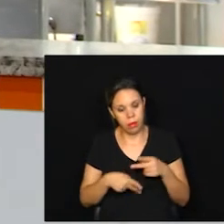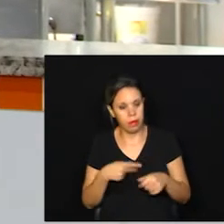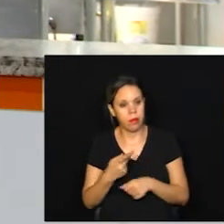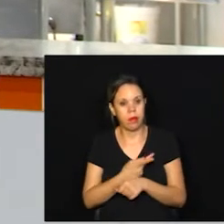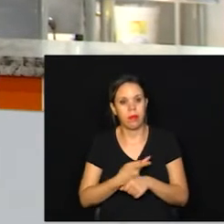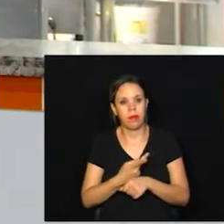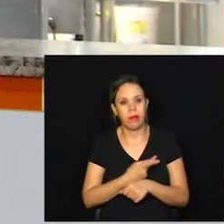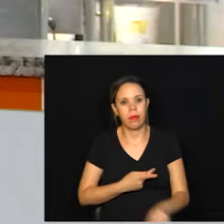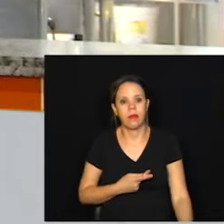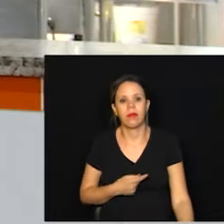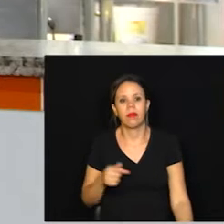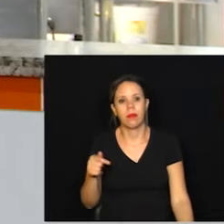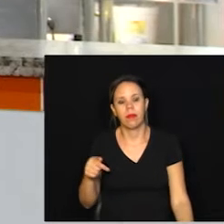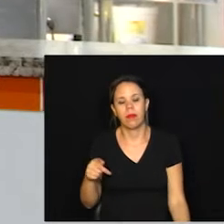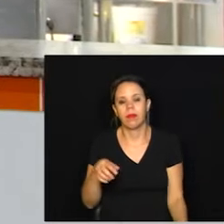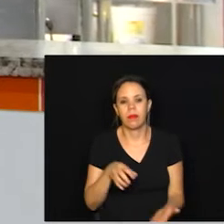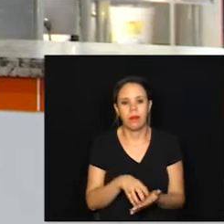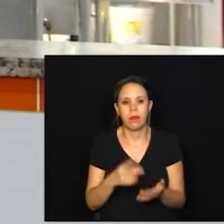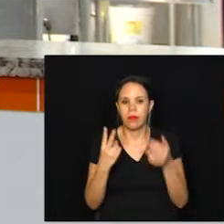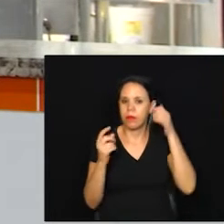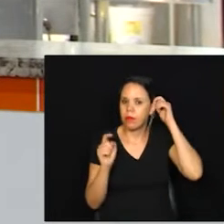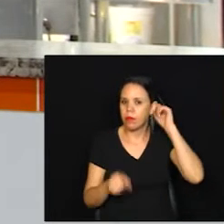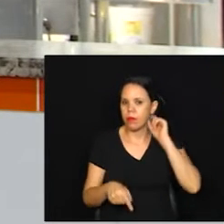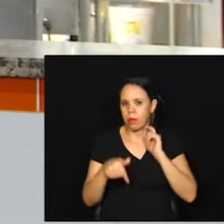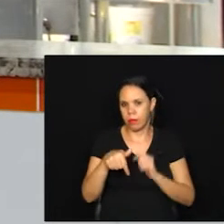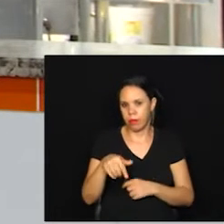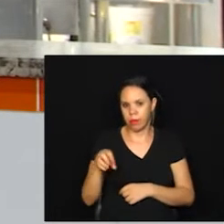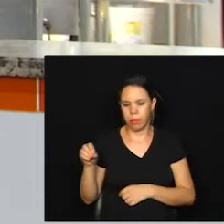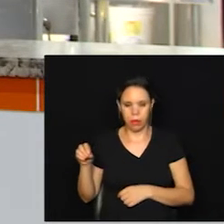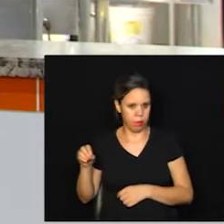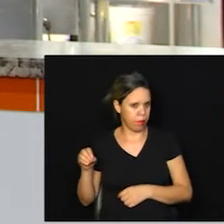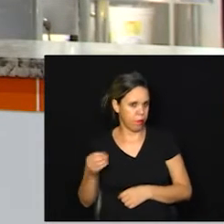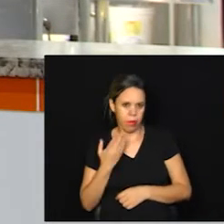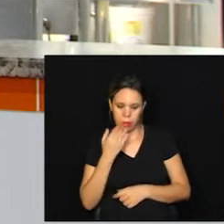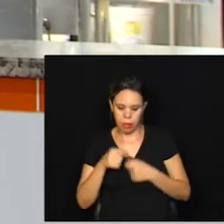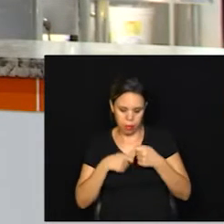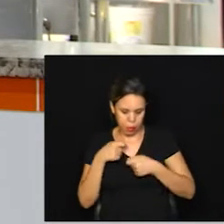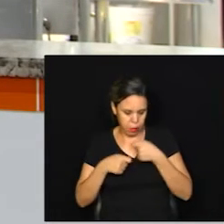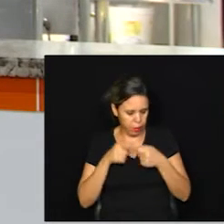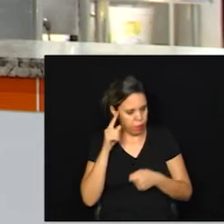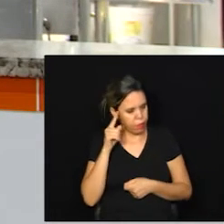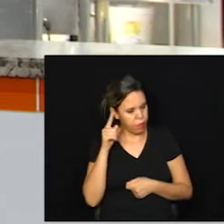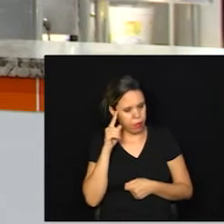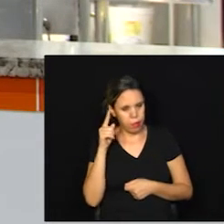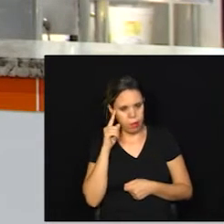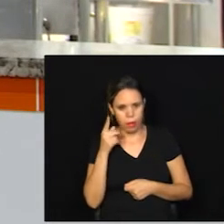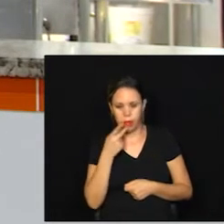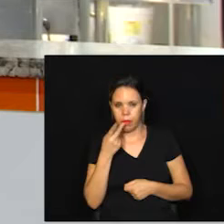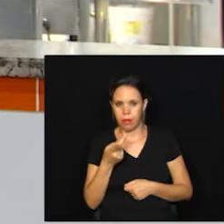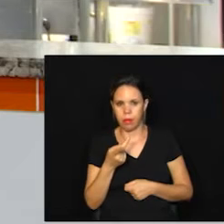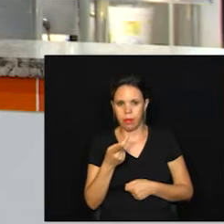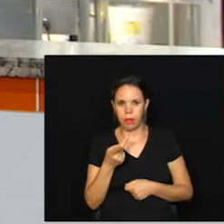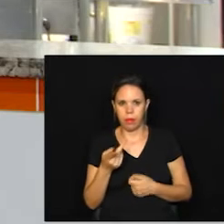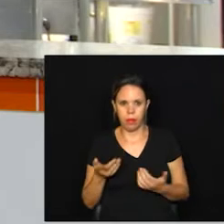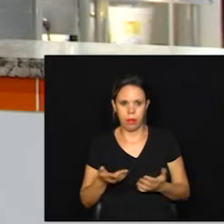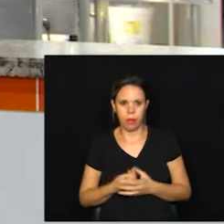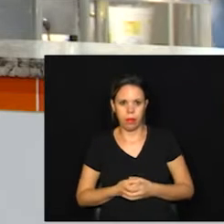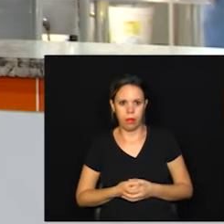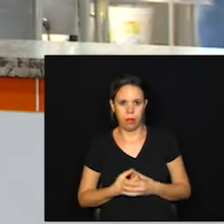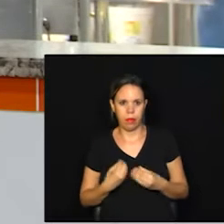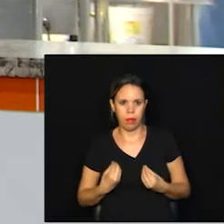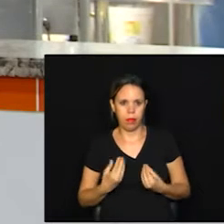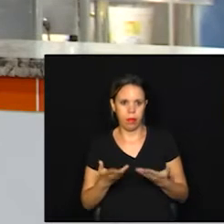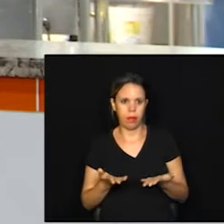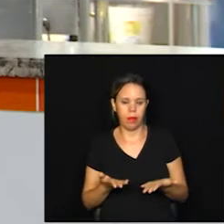procura aqui a unidade. São 2.700 refeições por dia, como nós dissemos, atualmente sendo